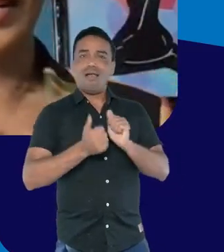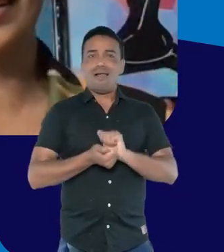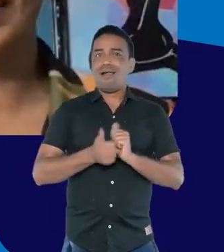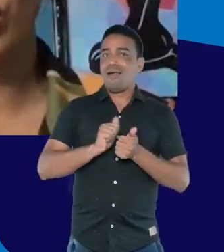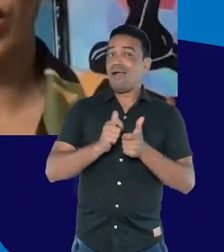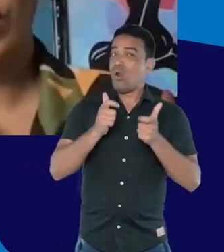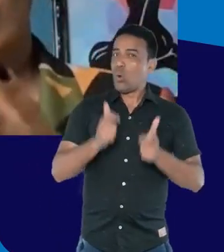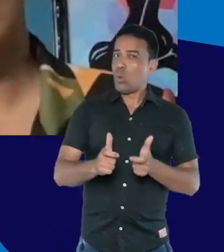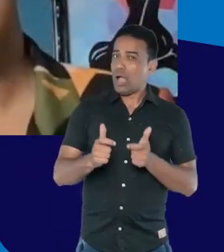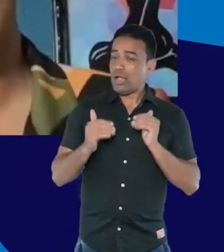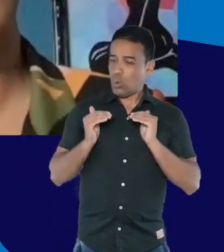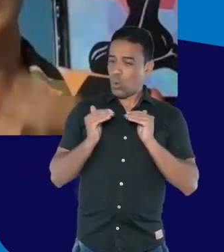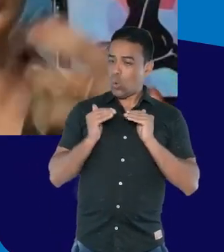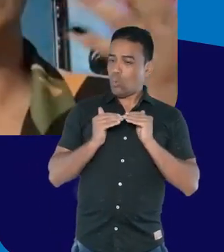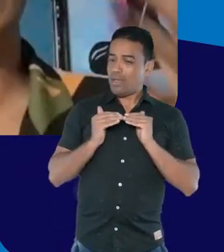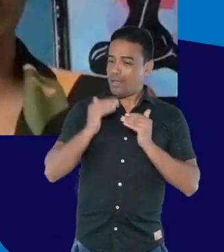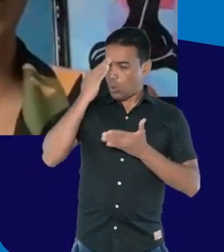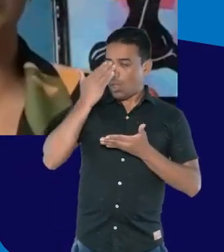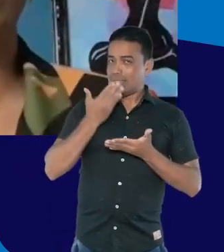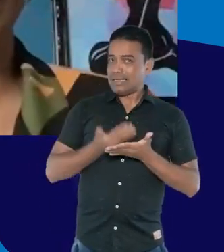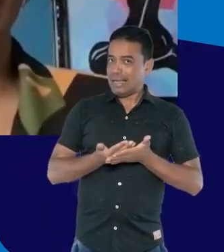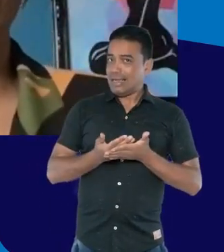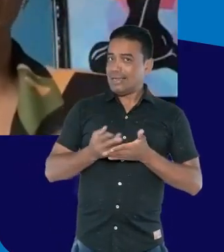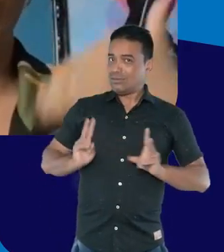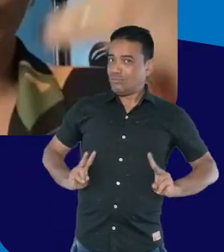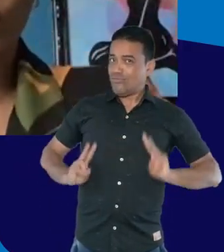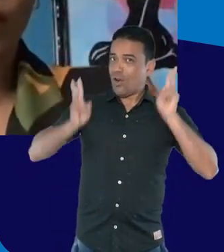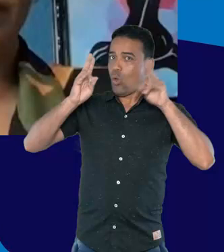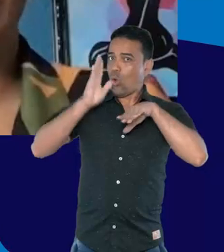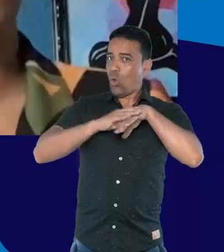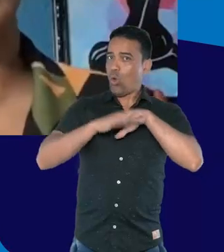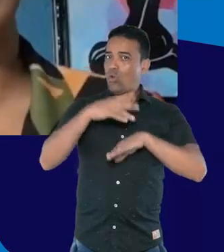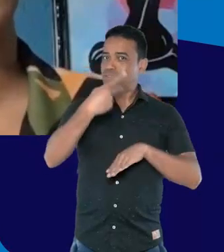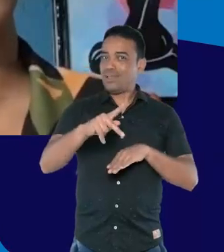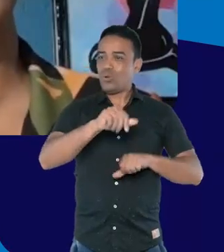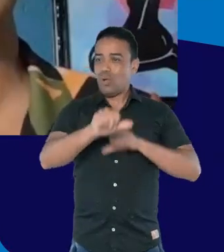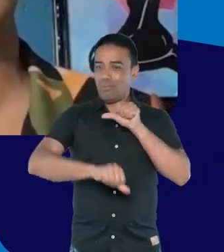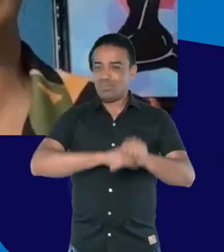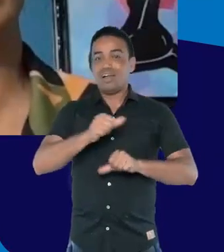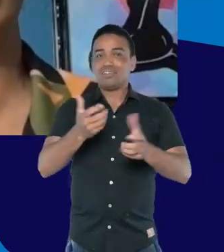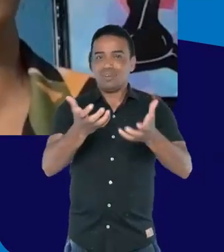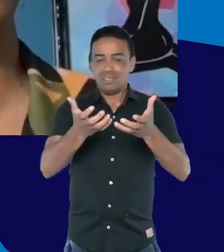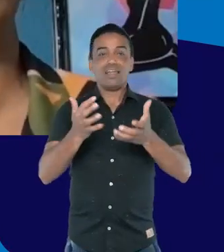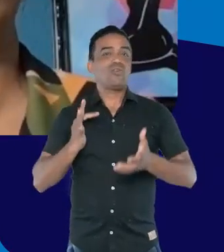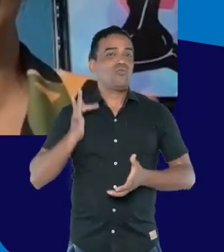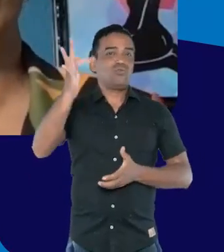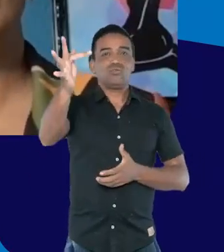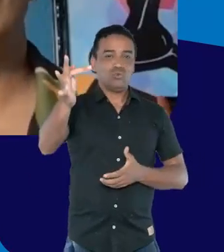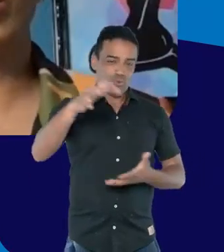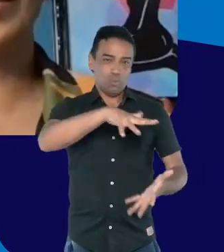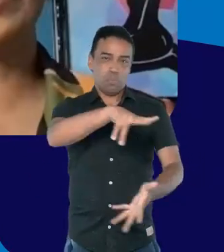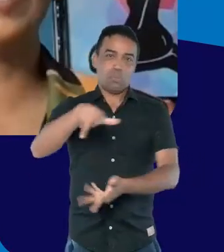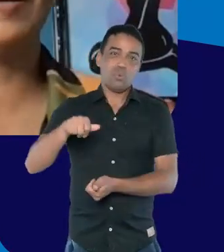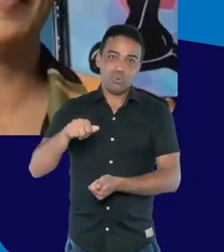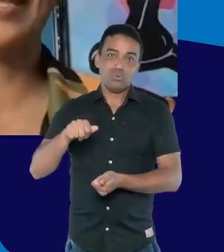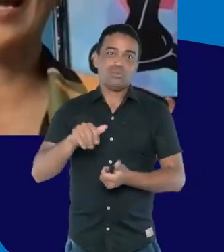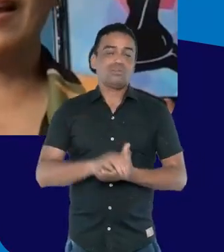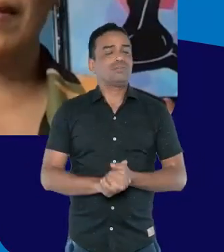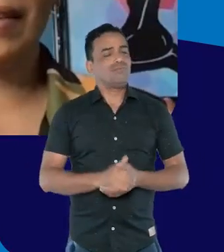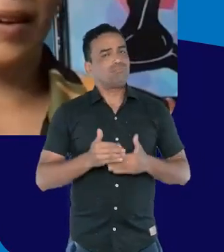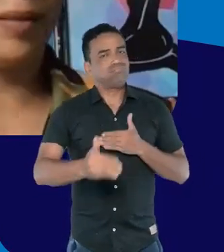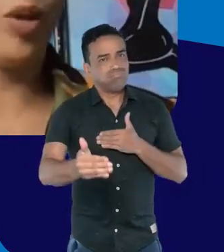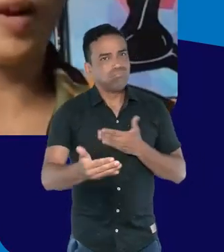é um lugar coerente com o que você acredita, é um lugar coerente com as transformações que você quer ver pelo mundo. Você vai